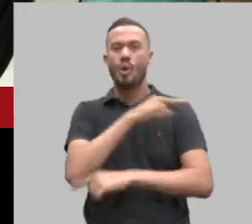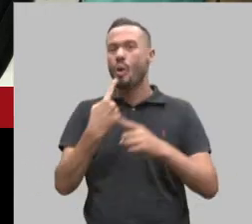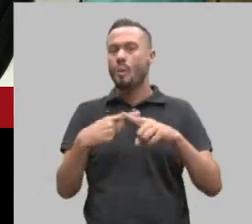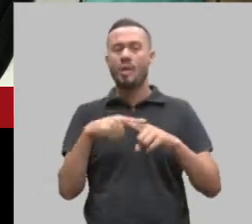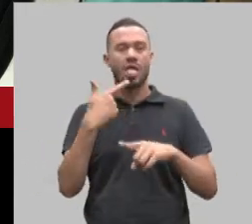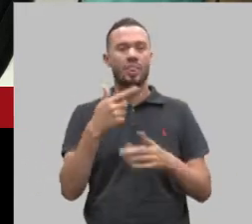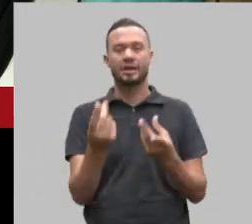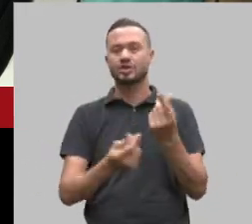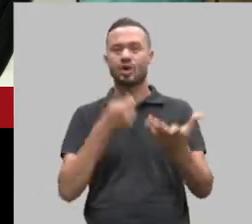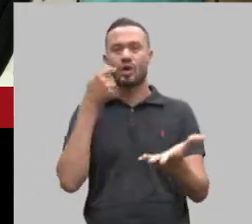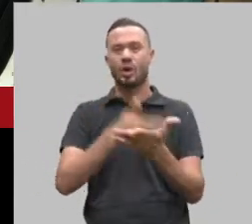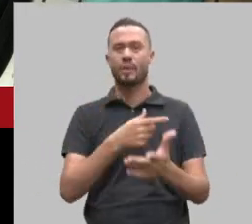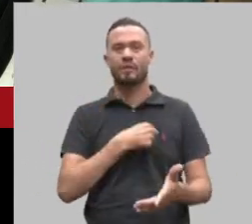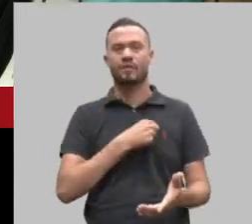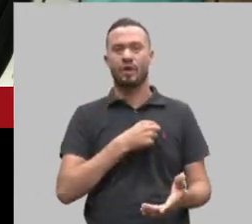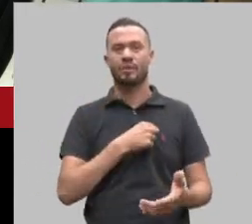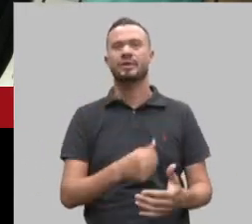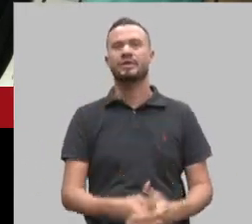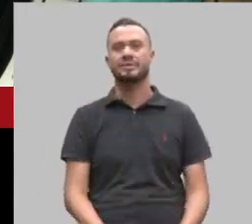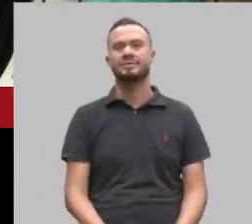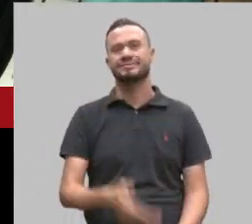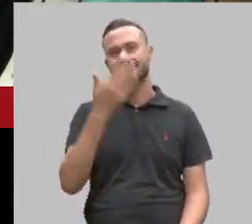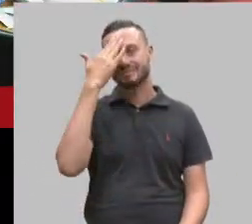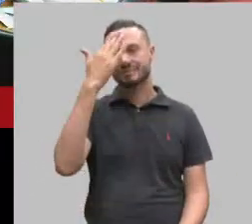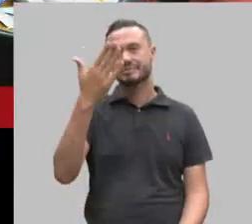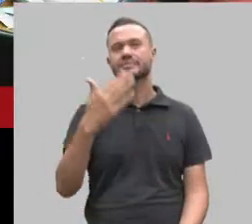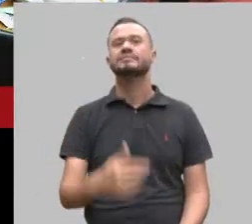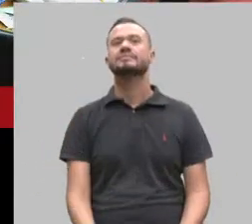ter um uniforme ISO